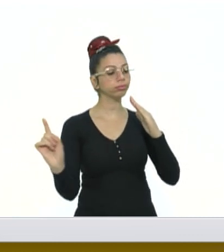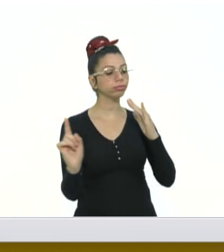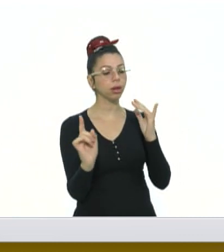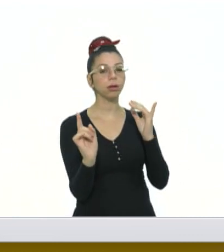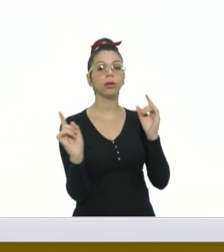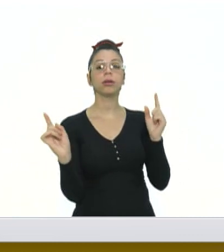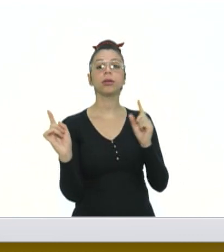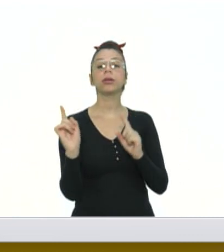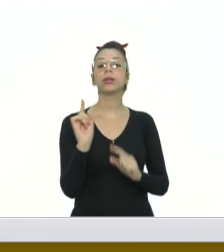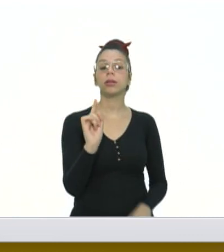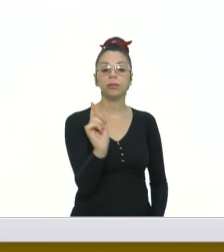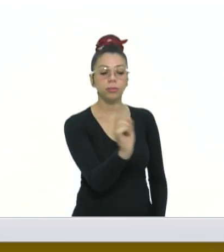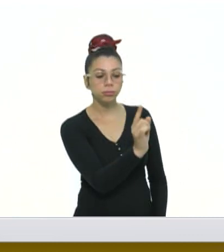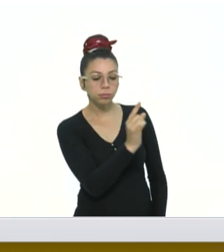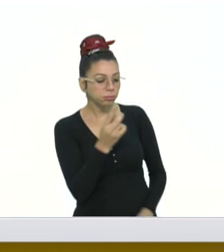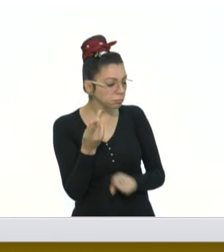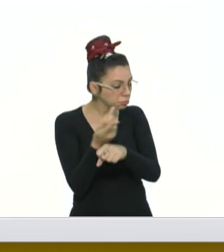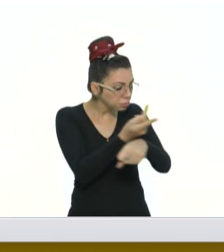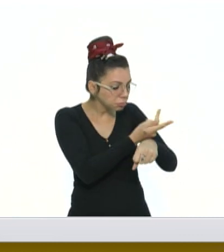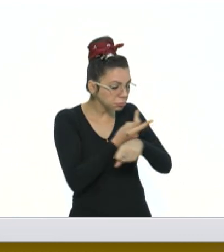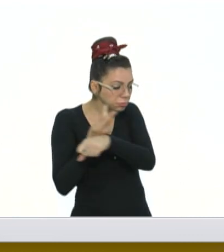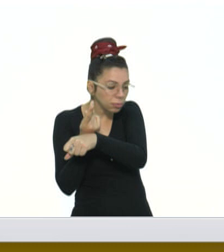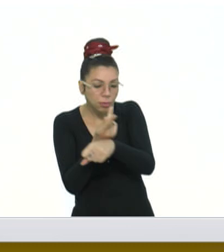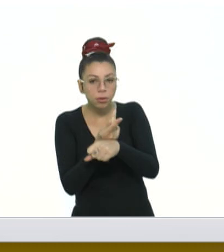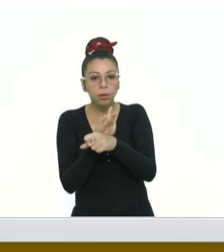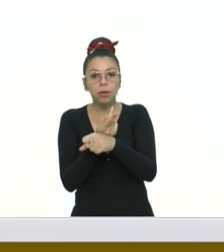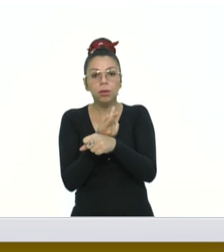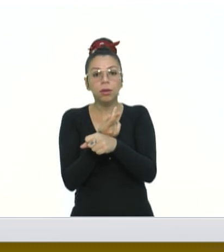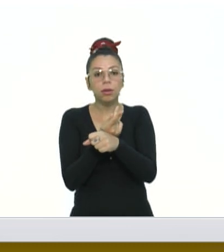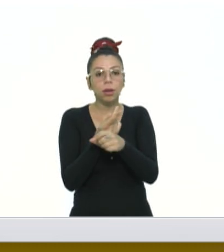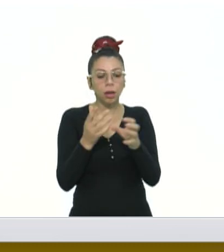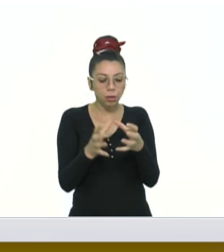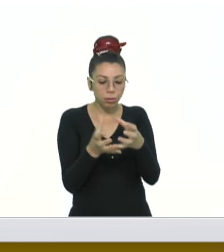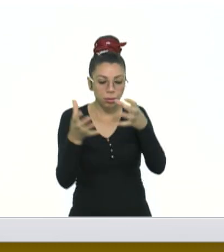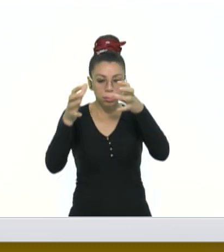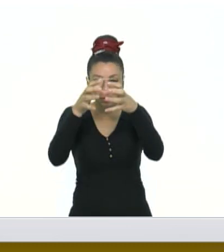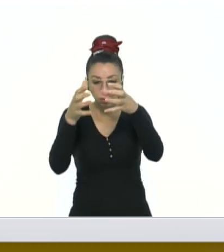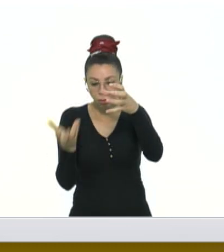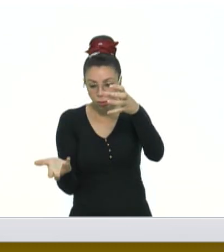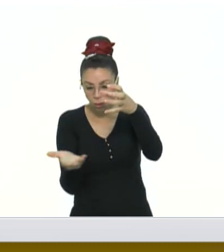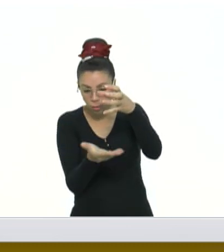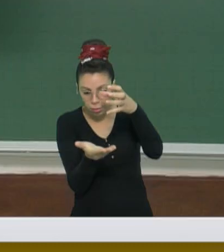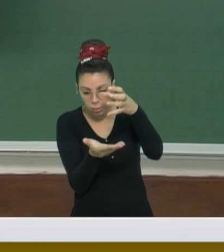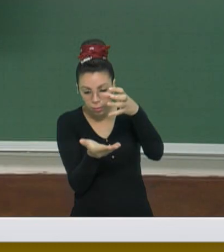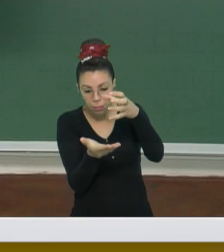se há vasilhas com água parada. Se tiver,